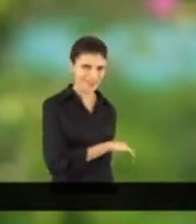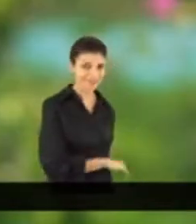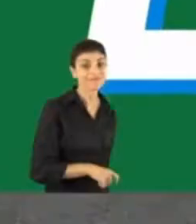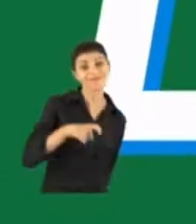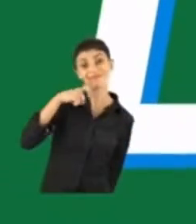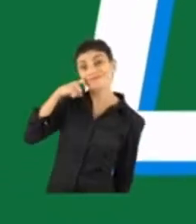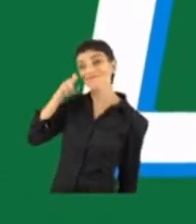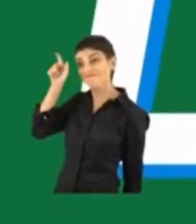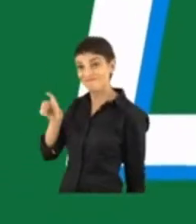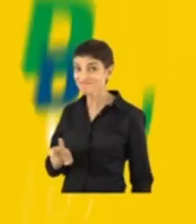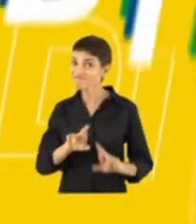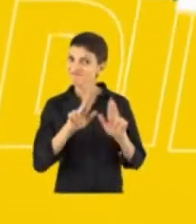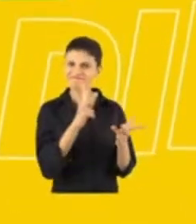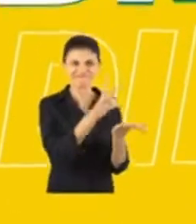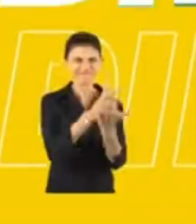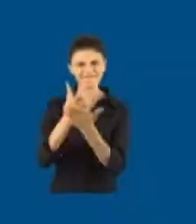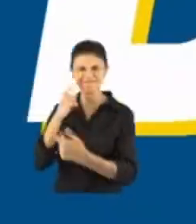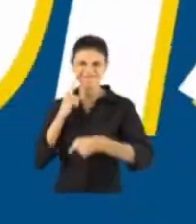Vamos juntos?